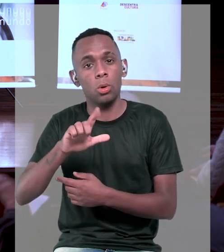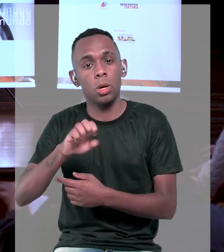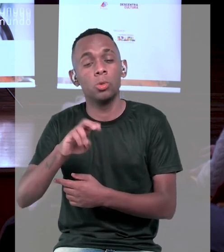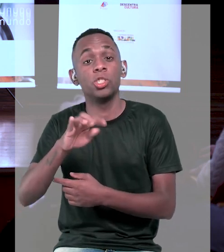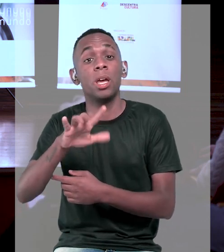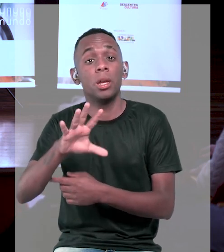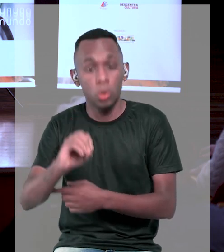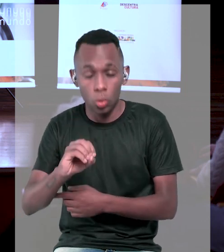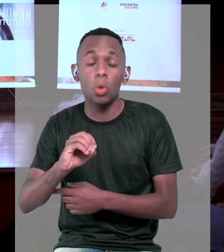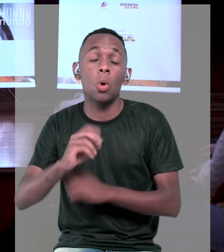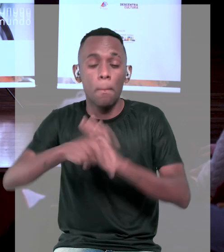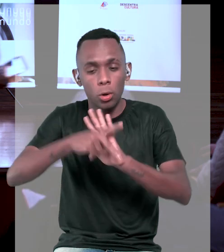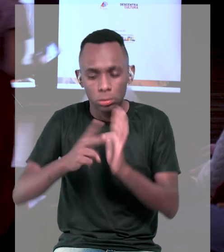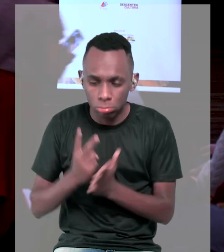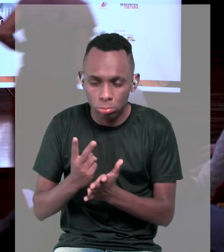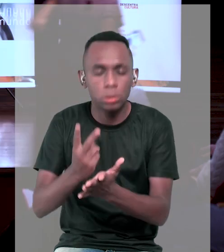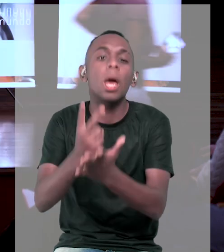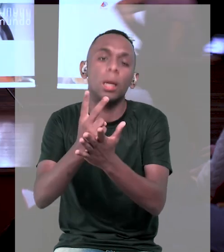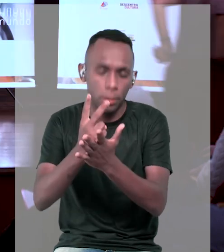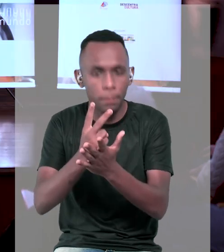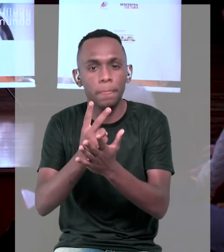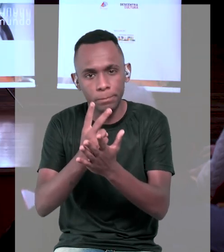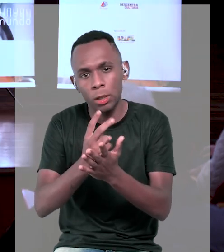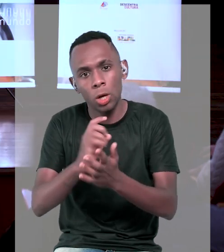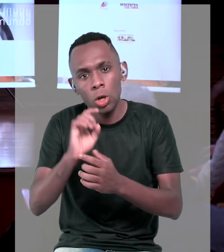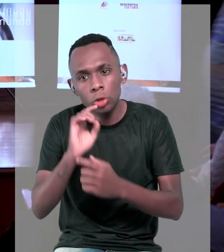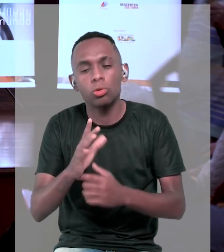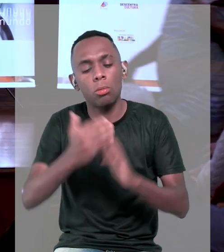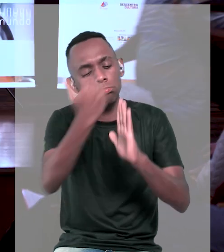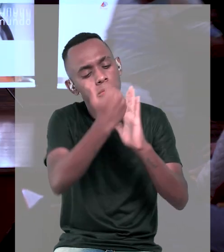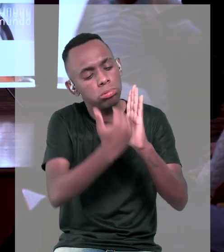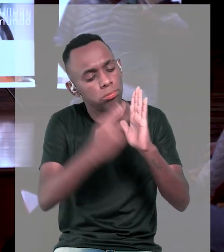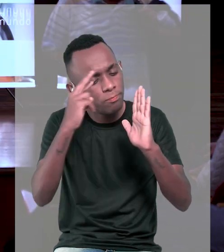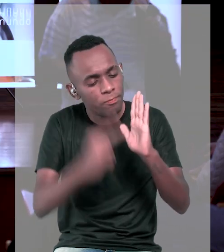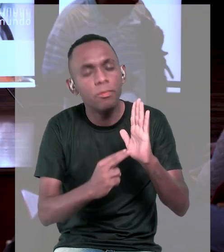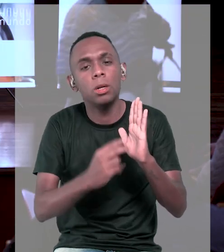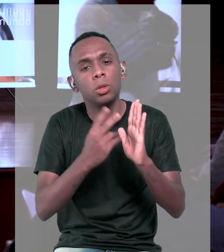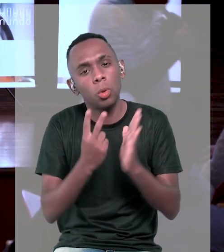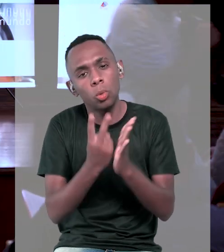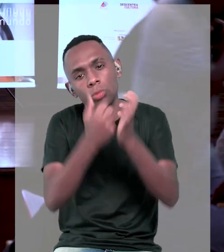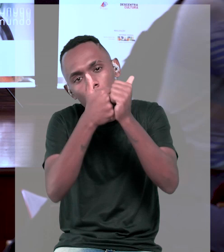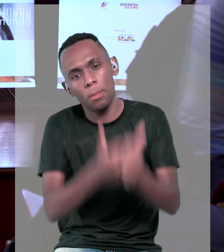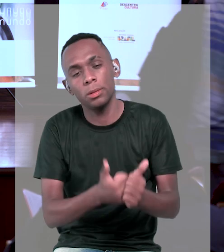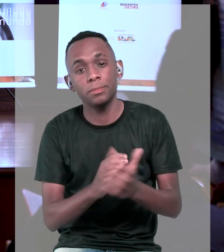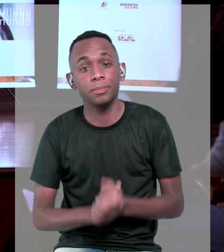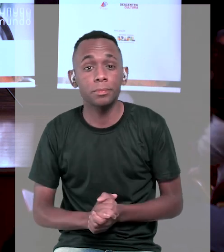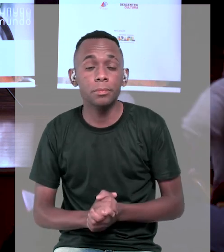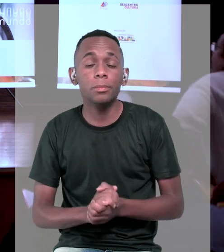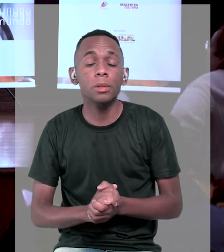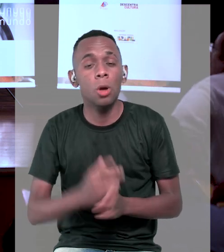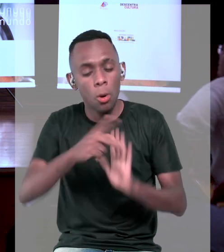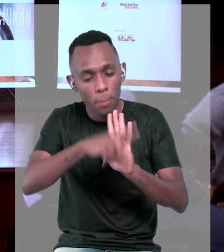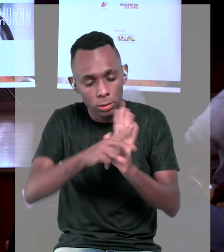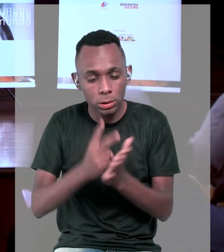o projeto segue. Basta seguir ali na programação que está lá no site, tá? O projeto Sempre um Papo é